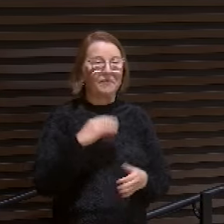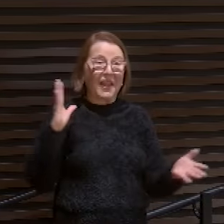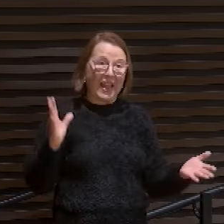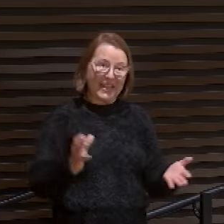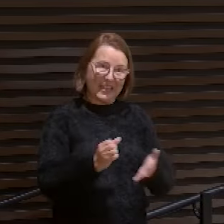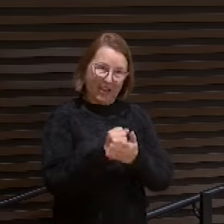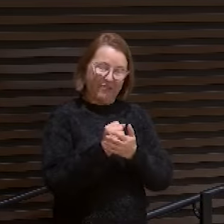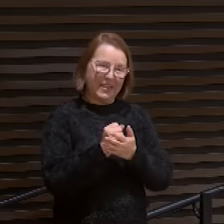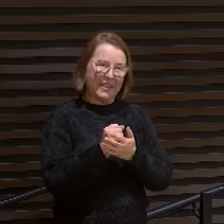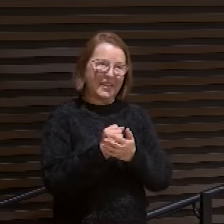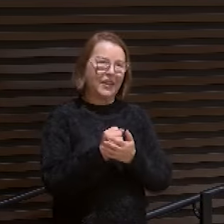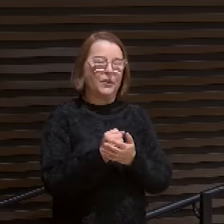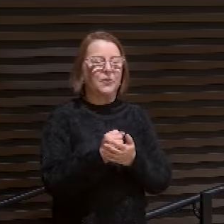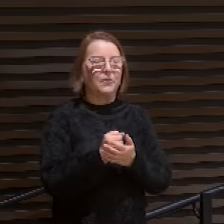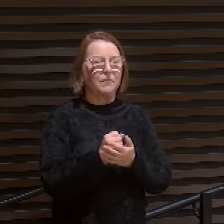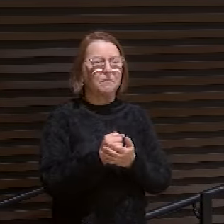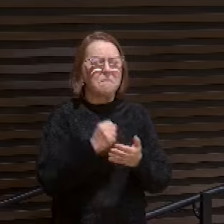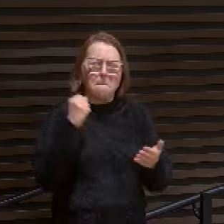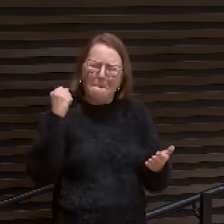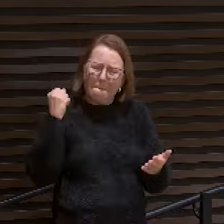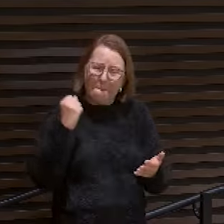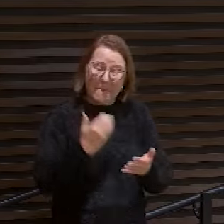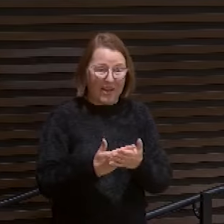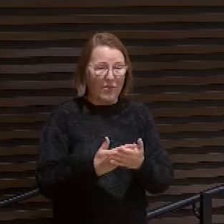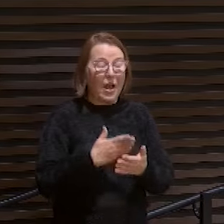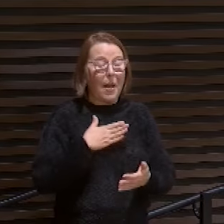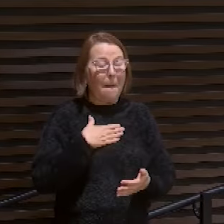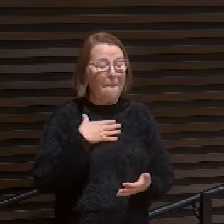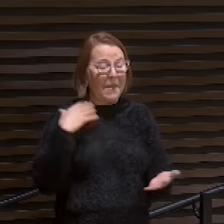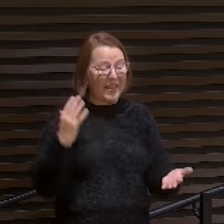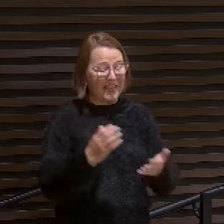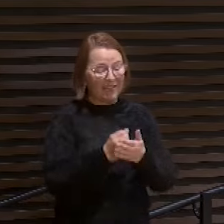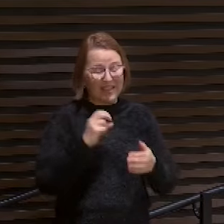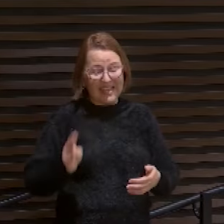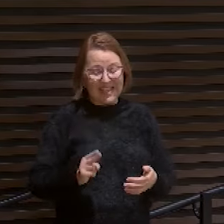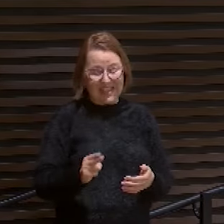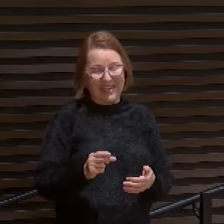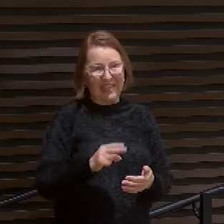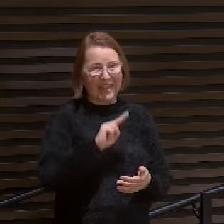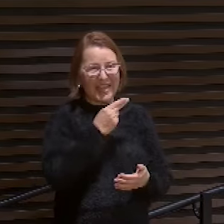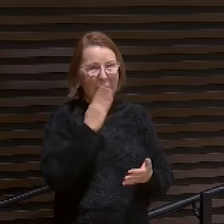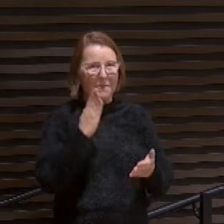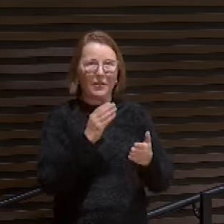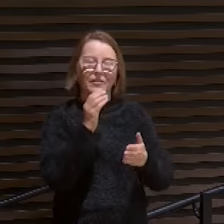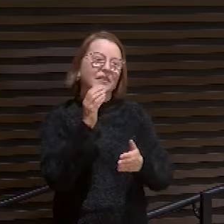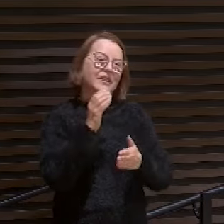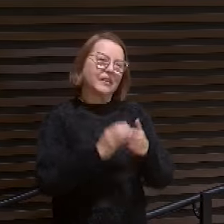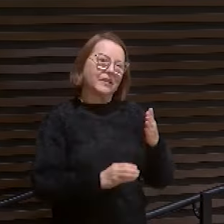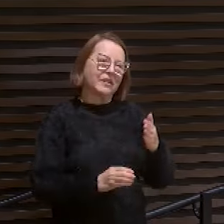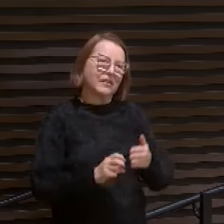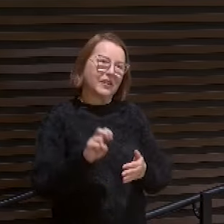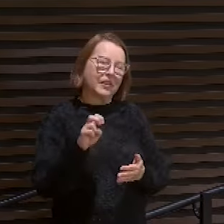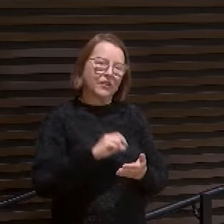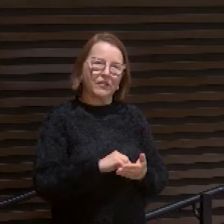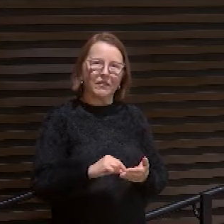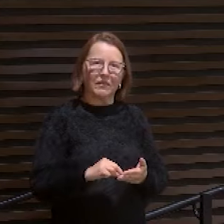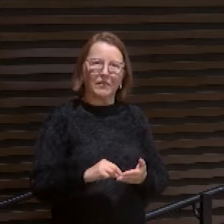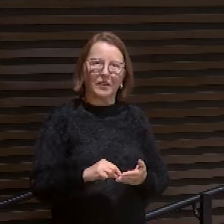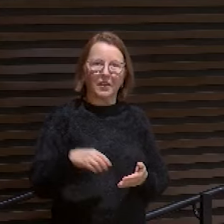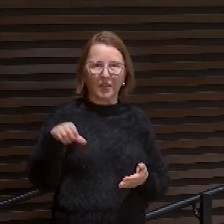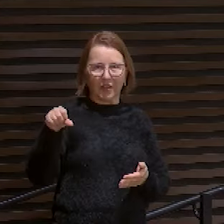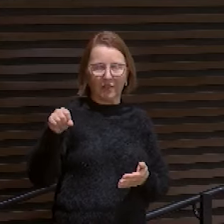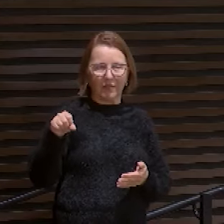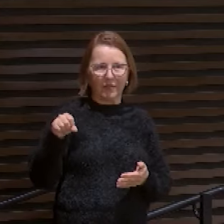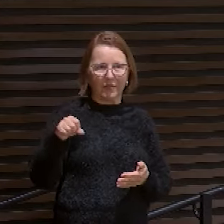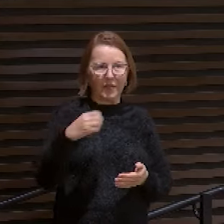bem pago, também a salvação é eterna. Hebreus capítulo 5, verso 9. A vida que nós temos não é uma